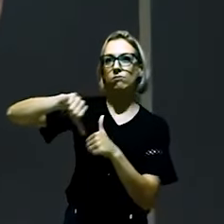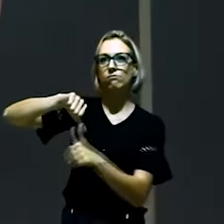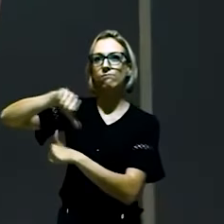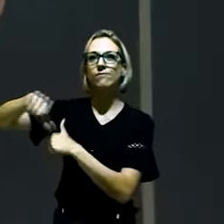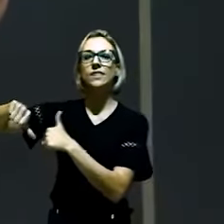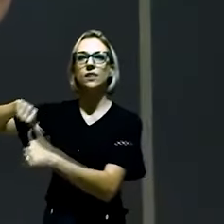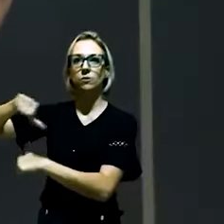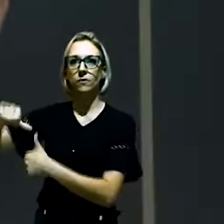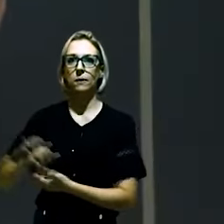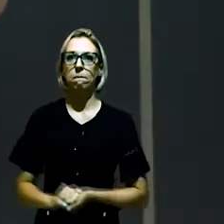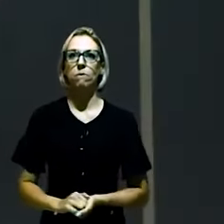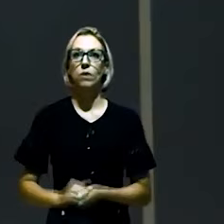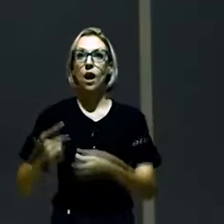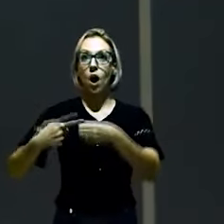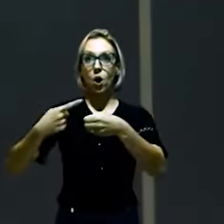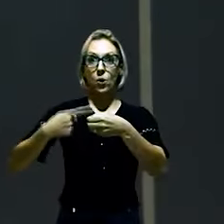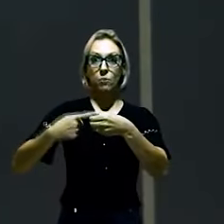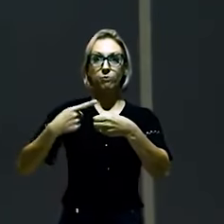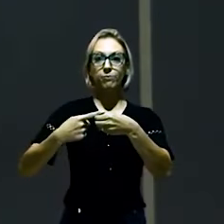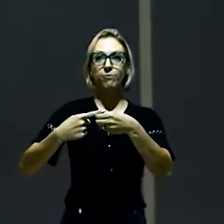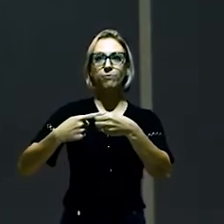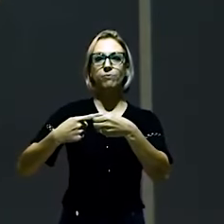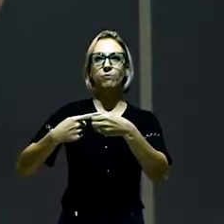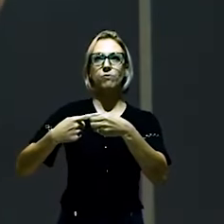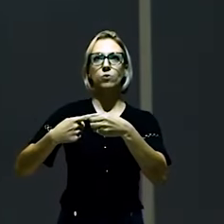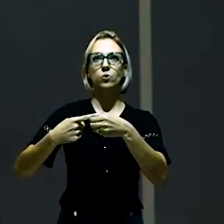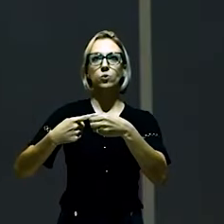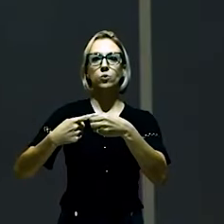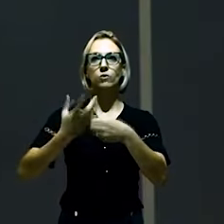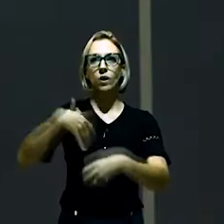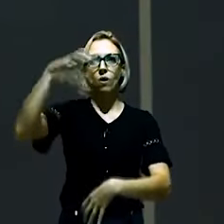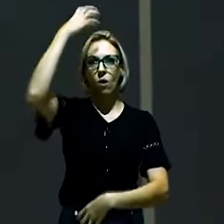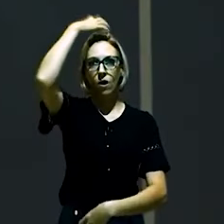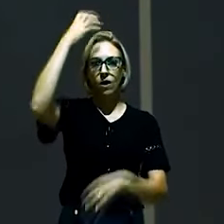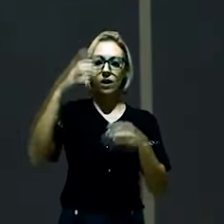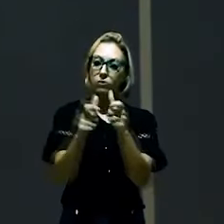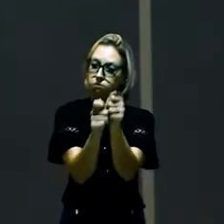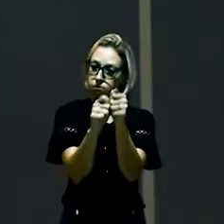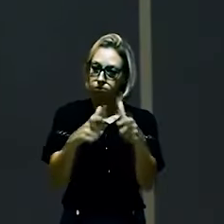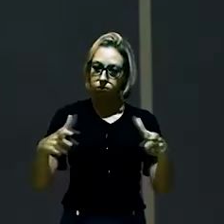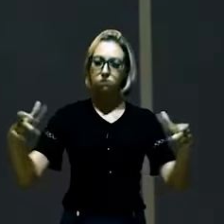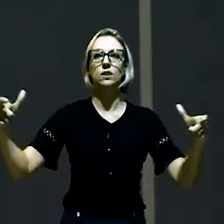era enorme. Quando você para pensar e estudar sobre Salomão,